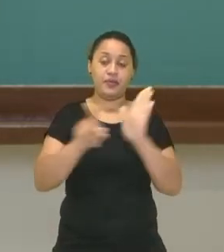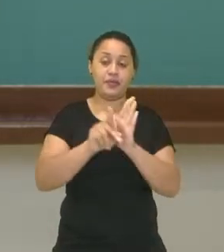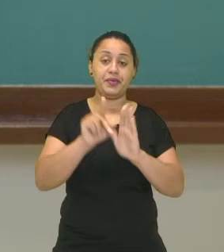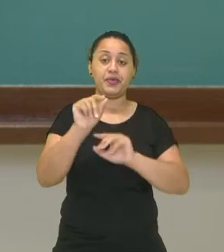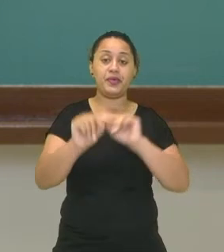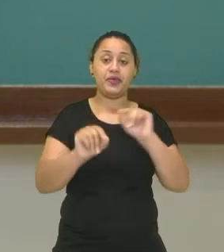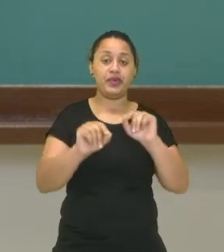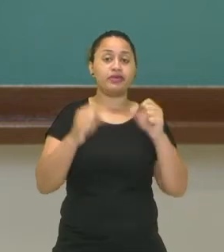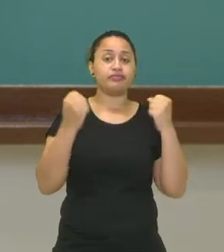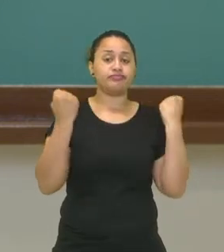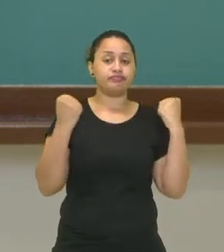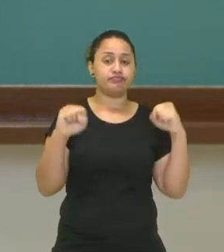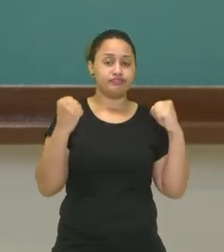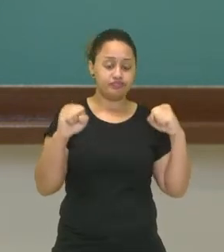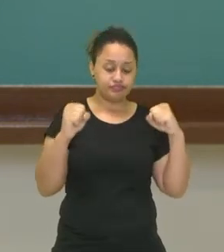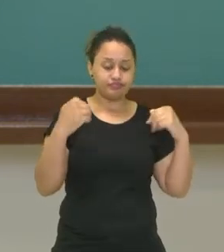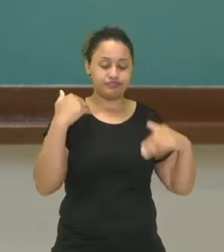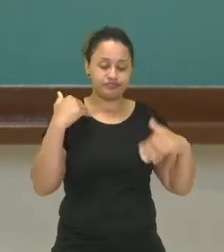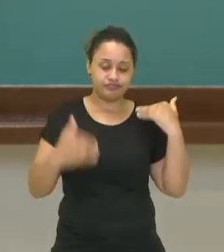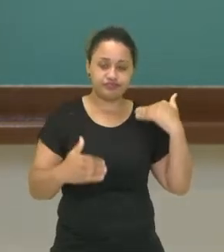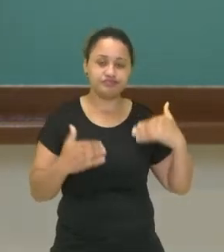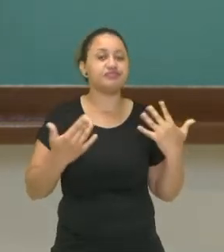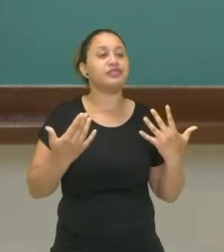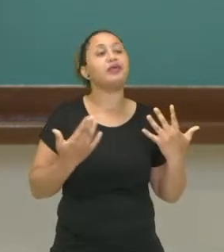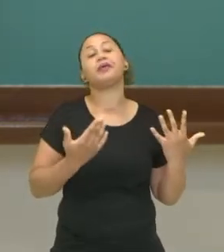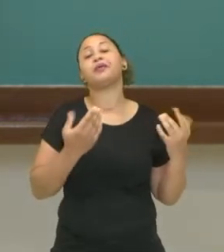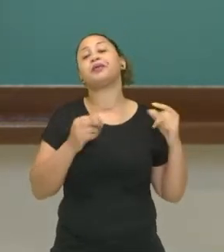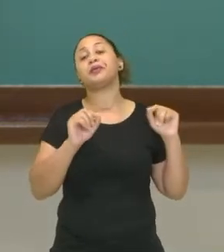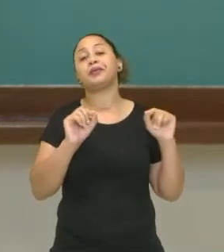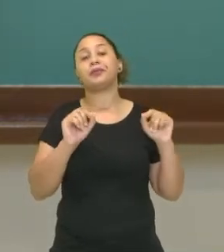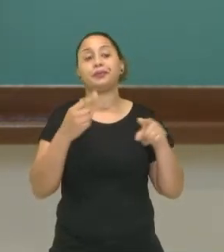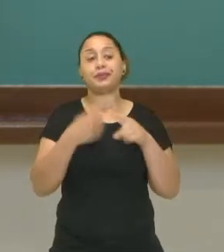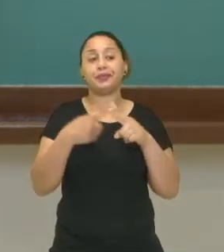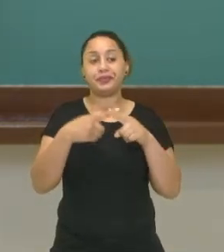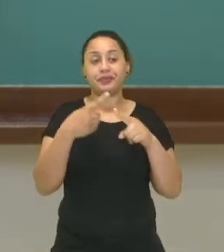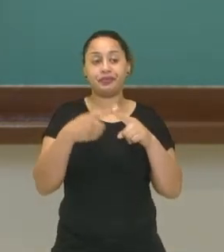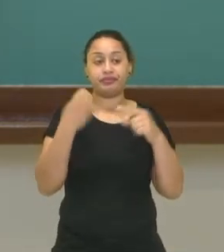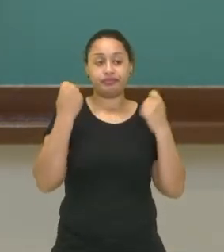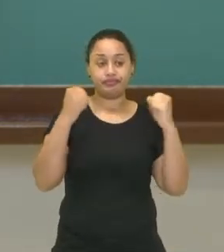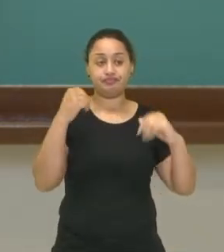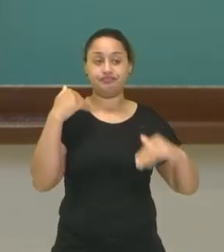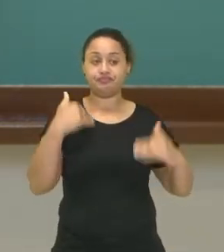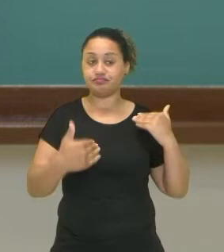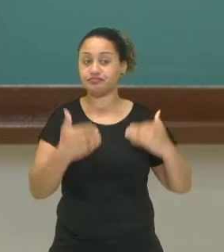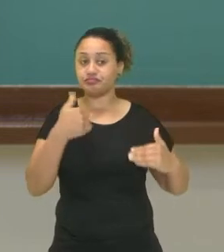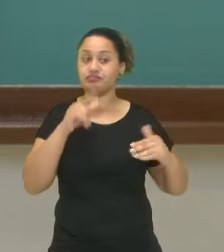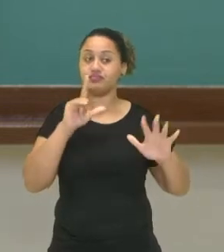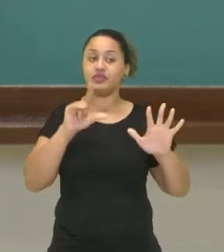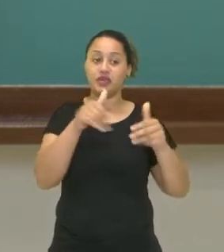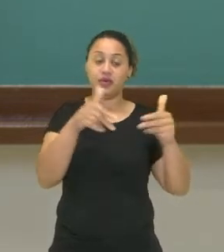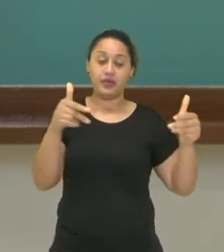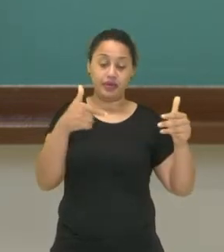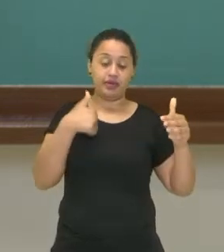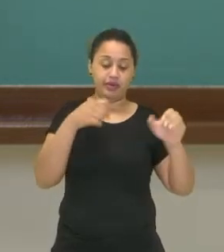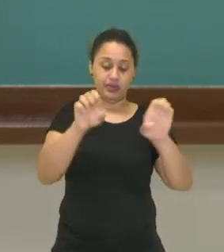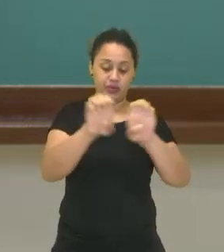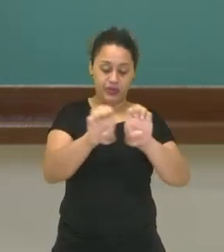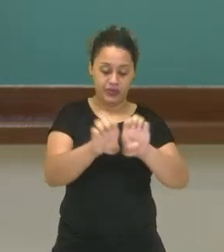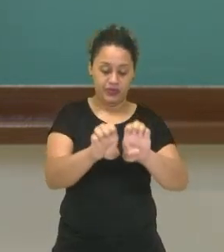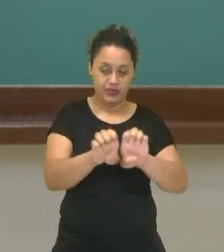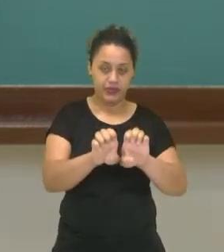que exercício físico, não é? Porque o exercício físico, ele é algo bem